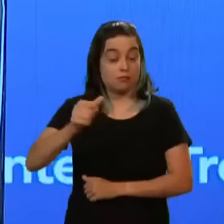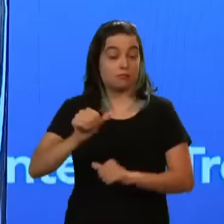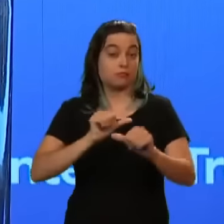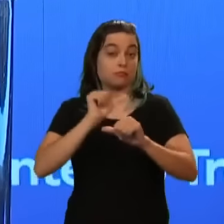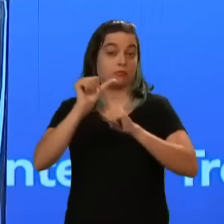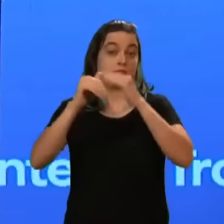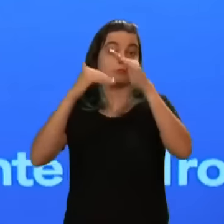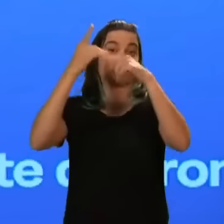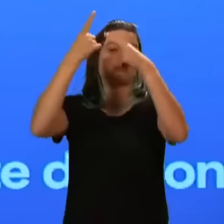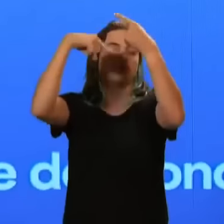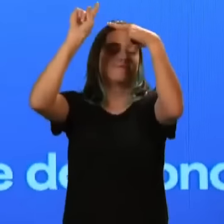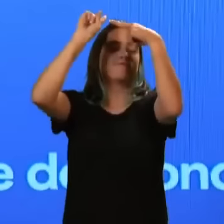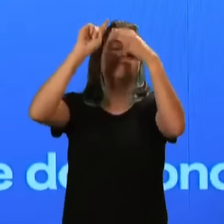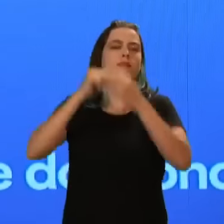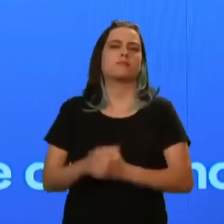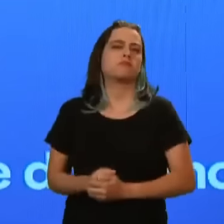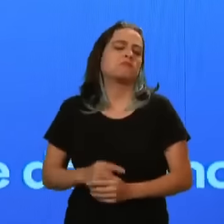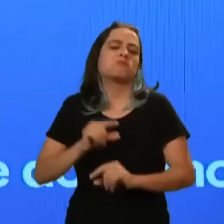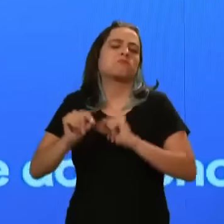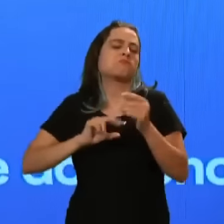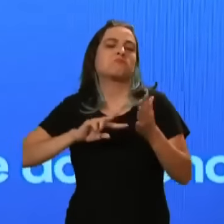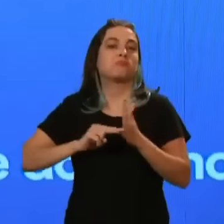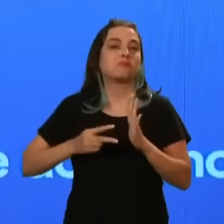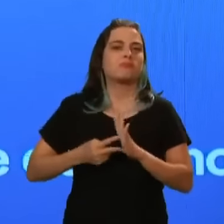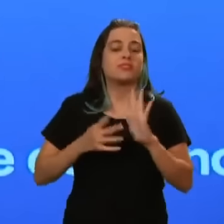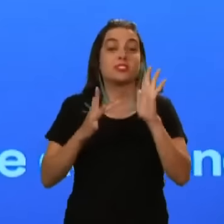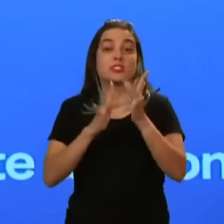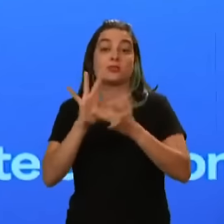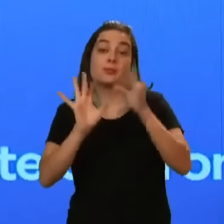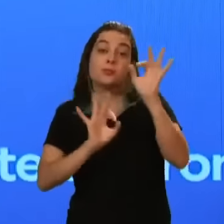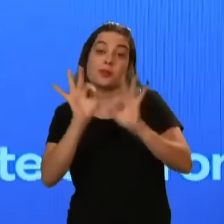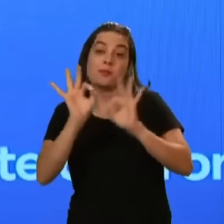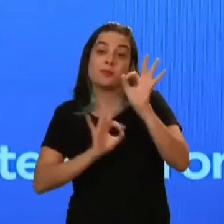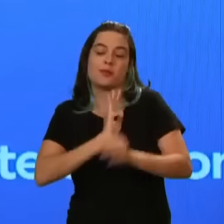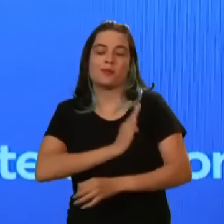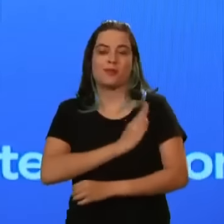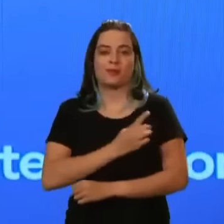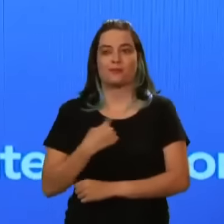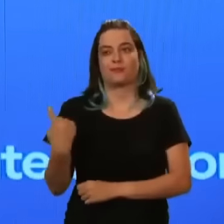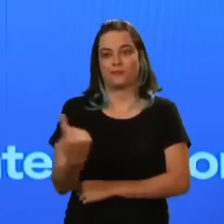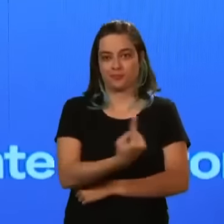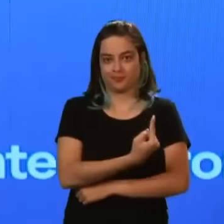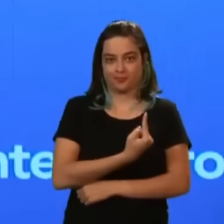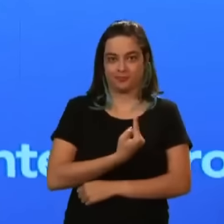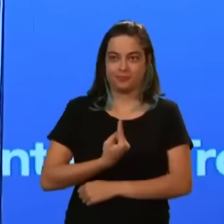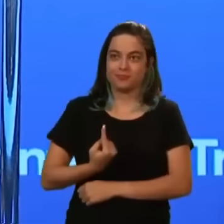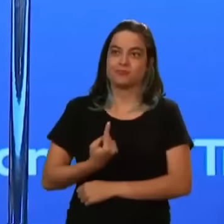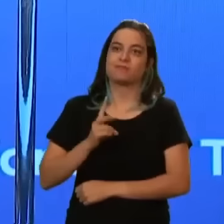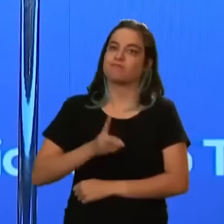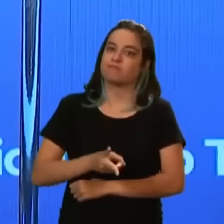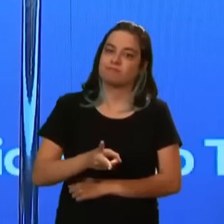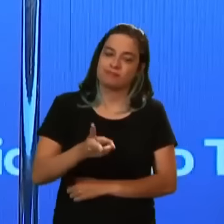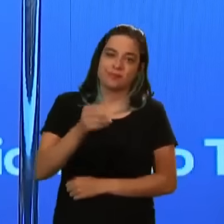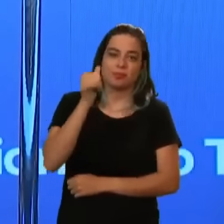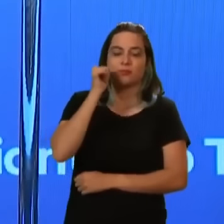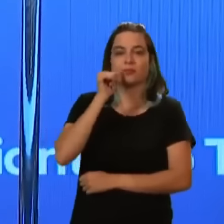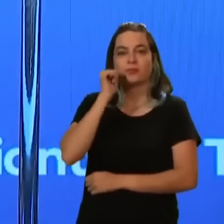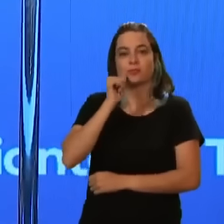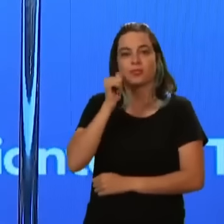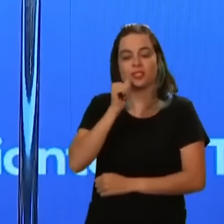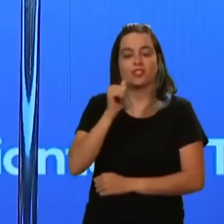santa expectativa, esperando o que será que o Senhor vai falar aos nossos corações a cada edição do Mulheres DT,